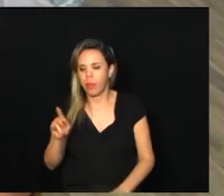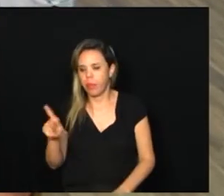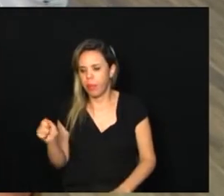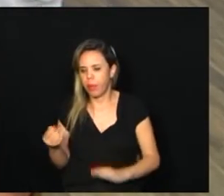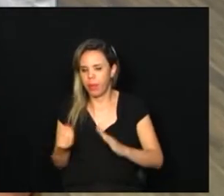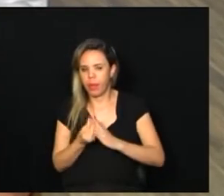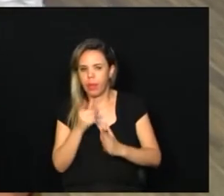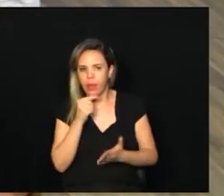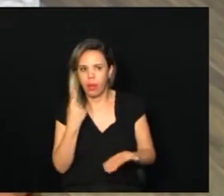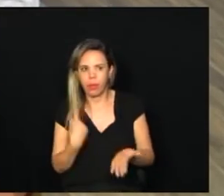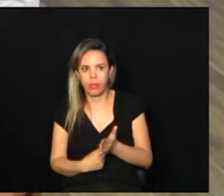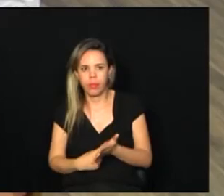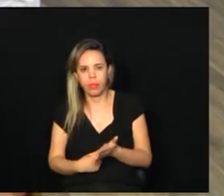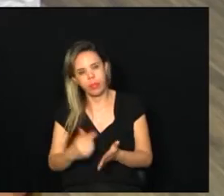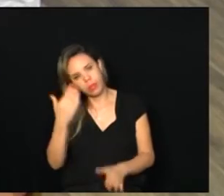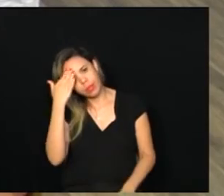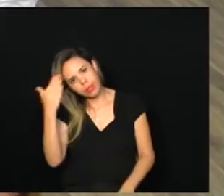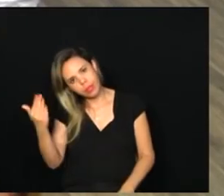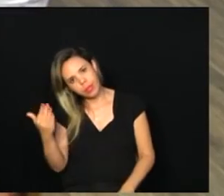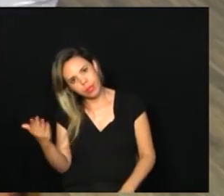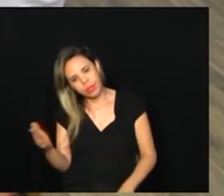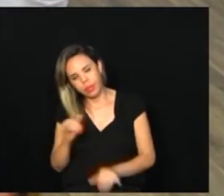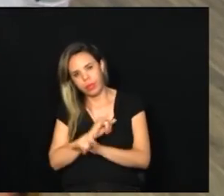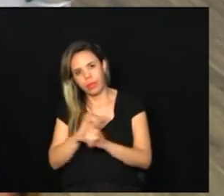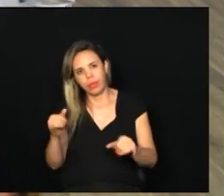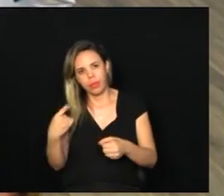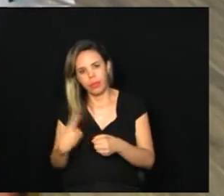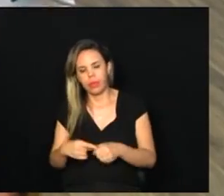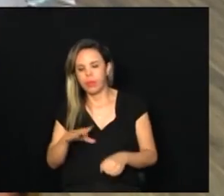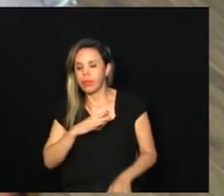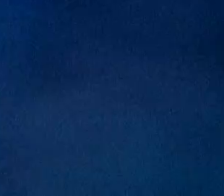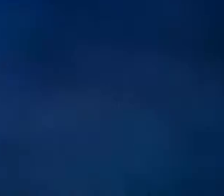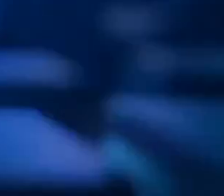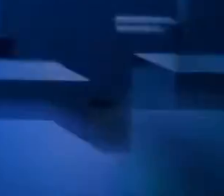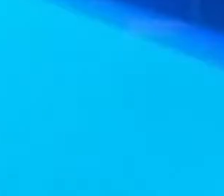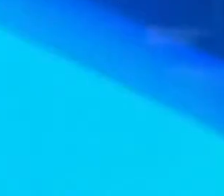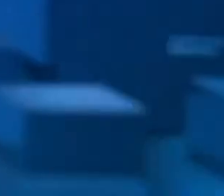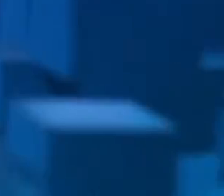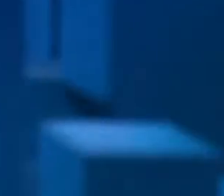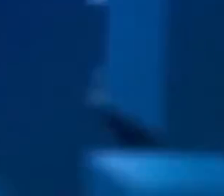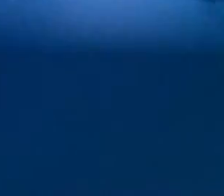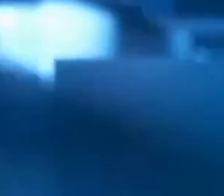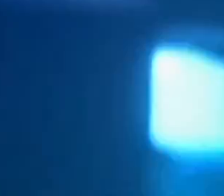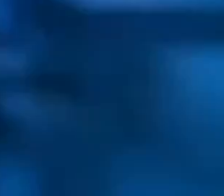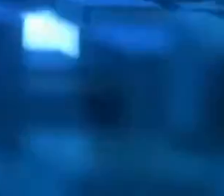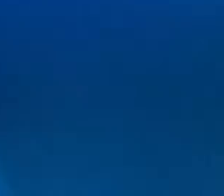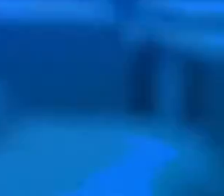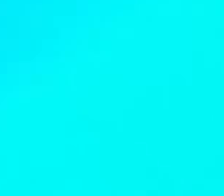Sanasa. Combinado. Mirna Abreu, muito obrigado, então, pelas notícias da metrópole de Campinas.